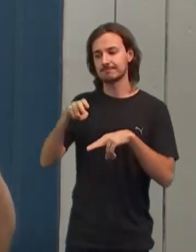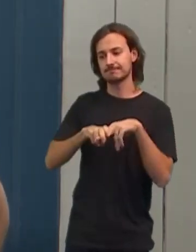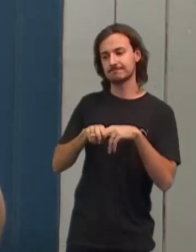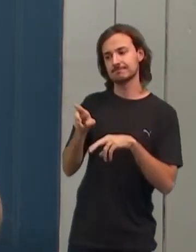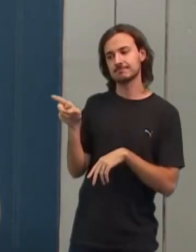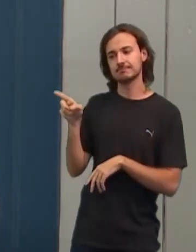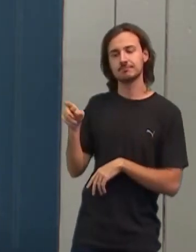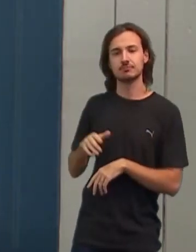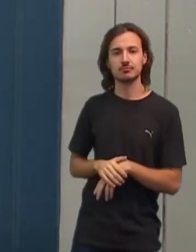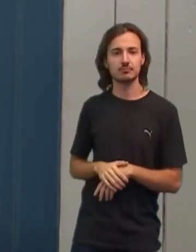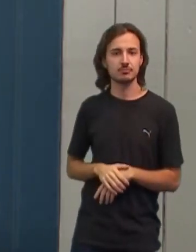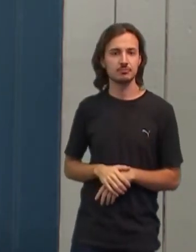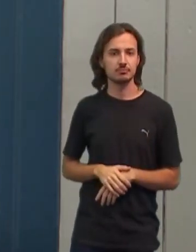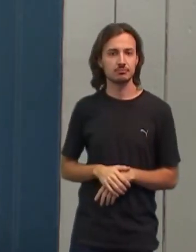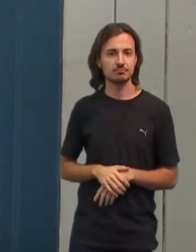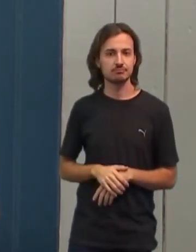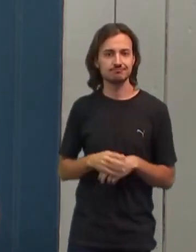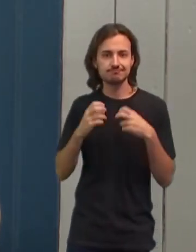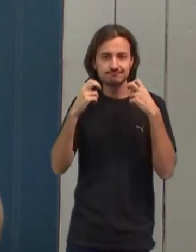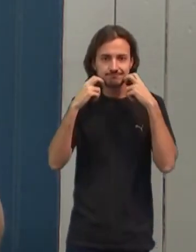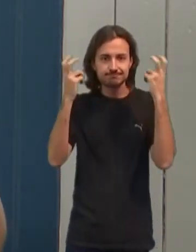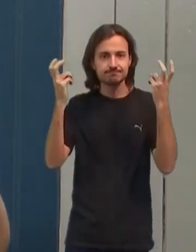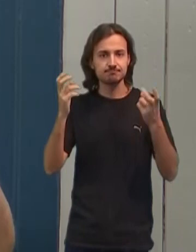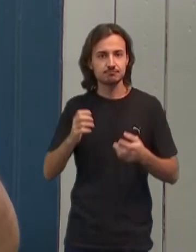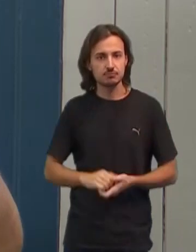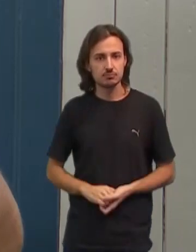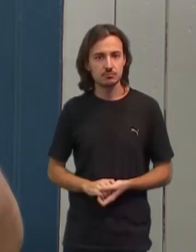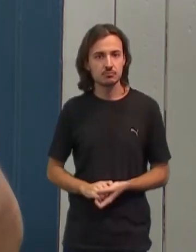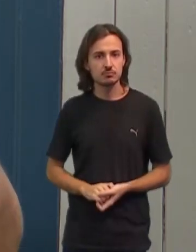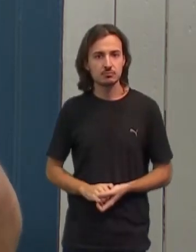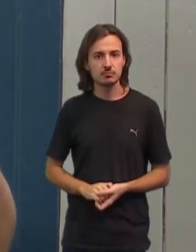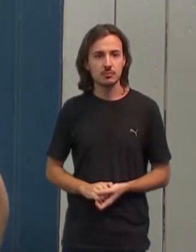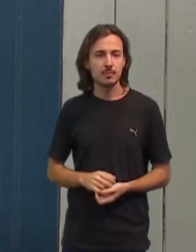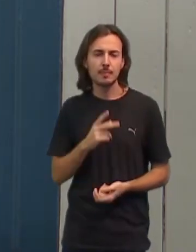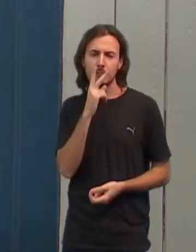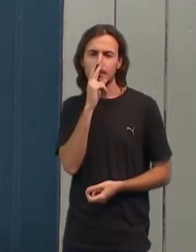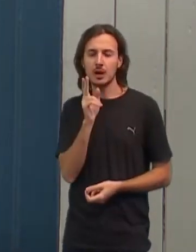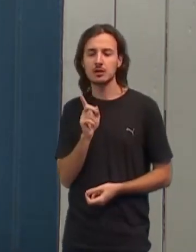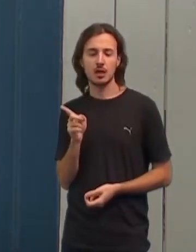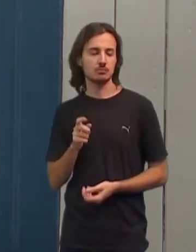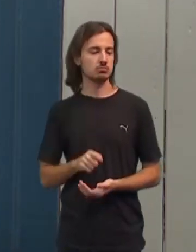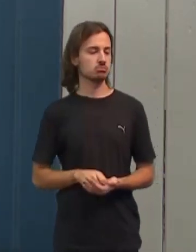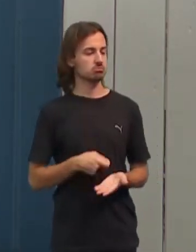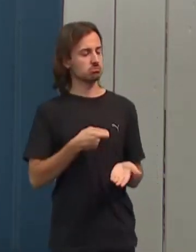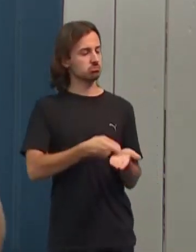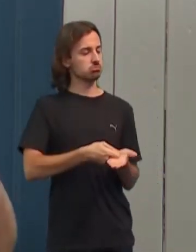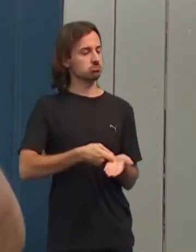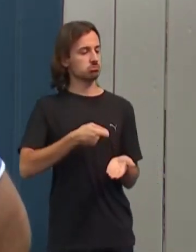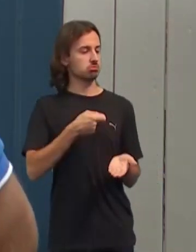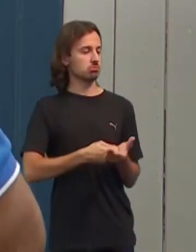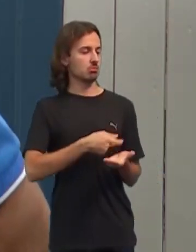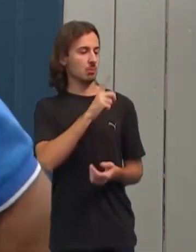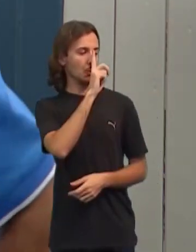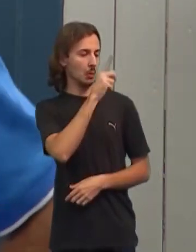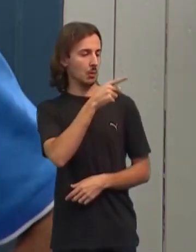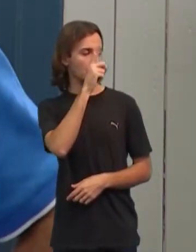nos envergonhando, como se estivesse determinando as ordens dela na Casa Legislativa.